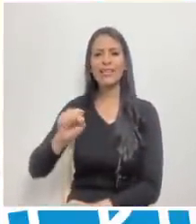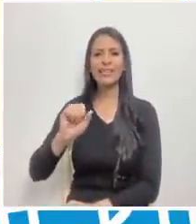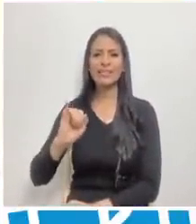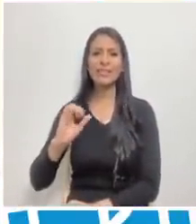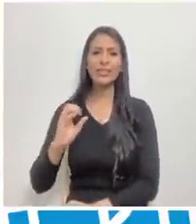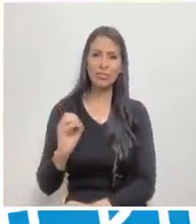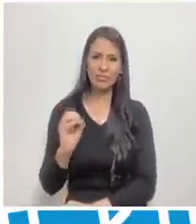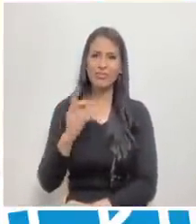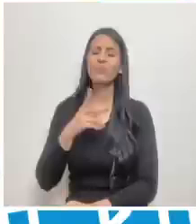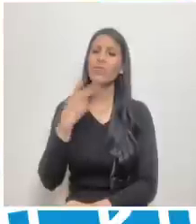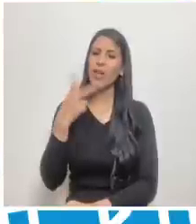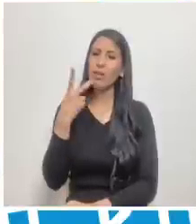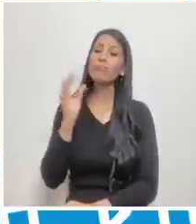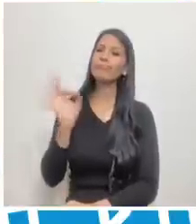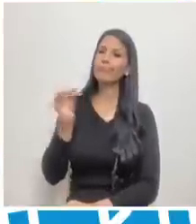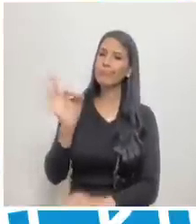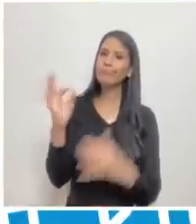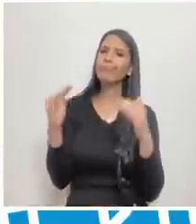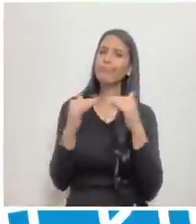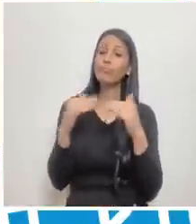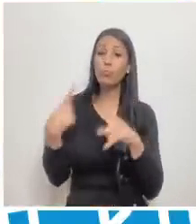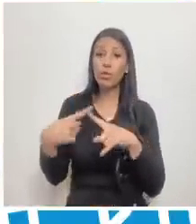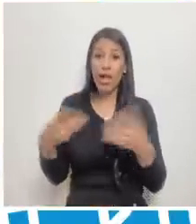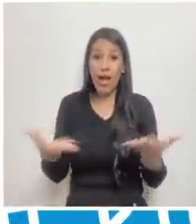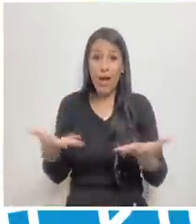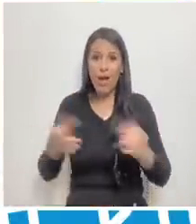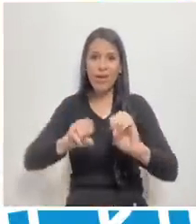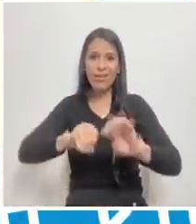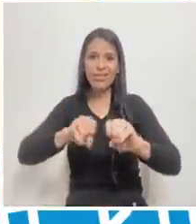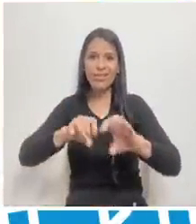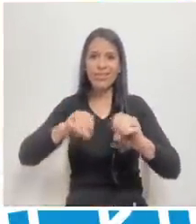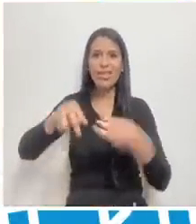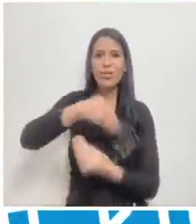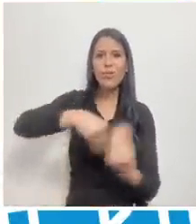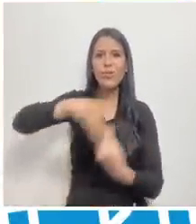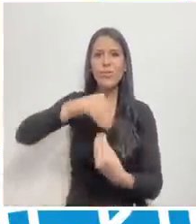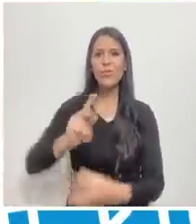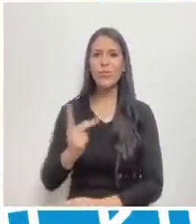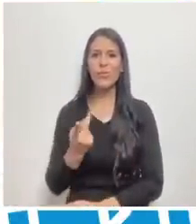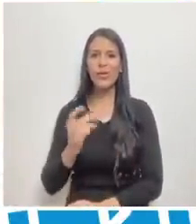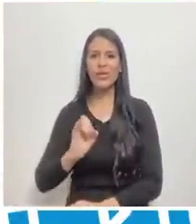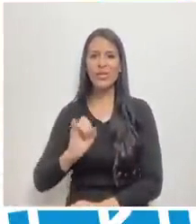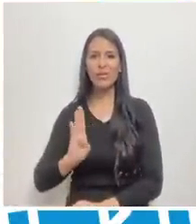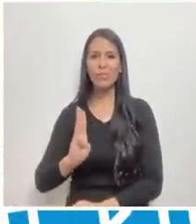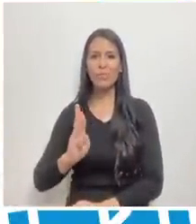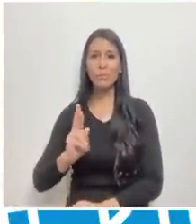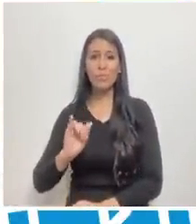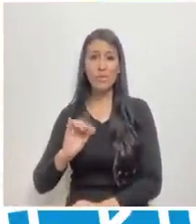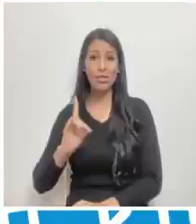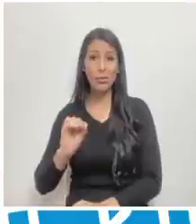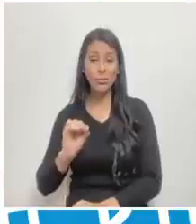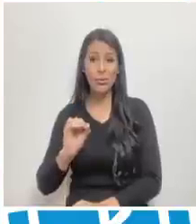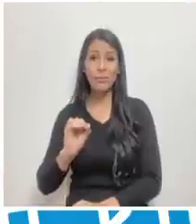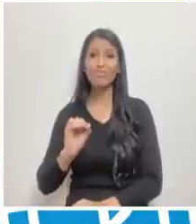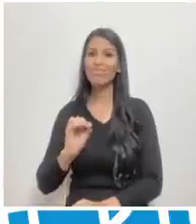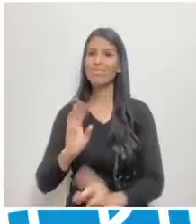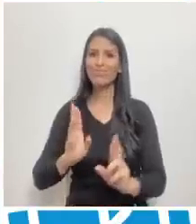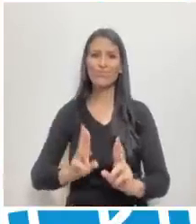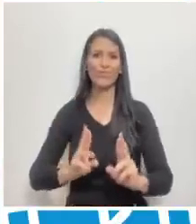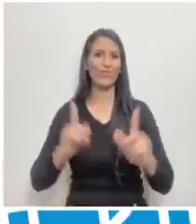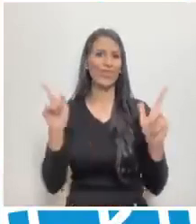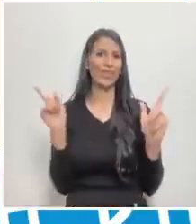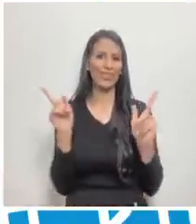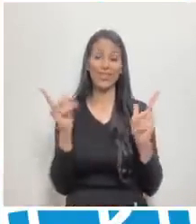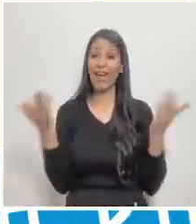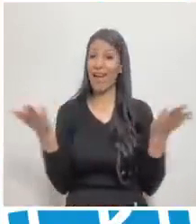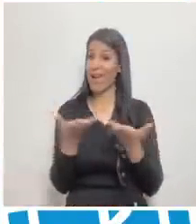hoje, com esse ensino híbrido, é outra. É outra. Muitas crianças podem não ter